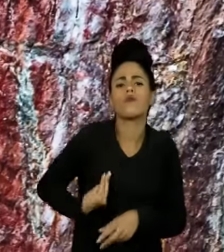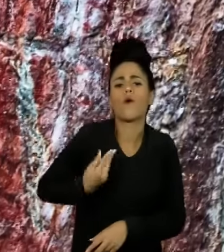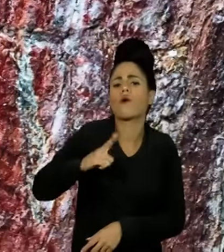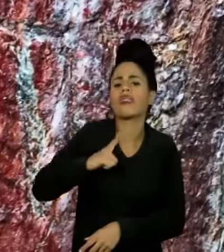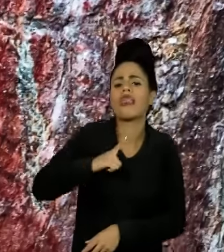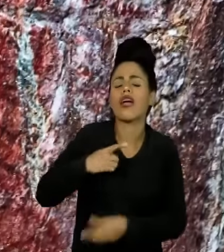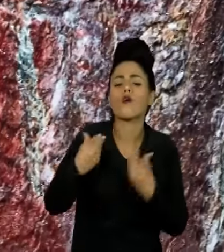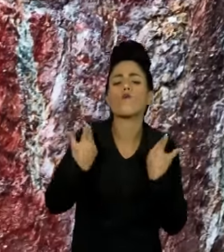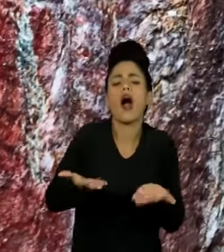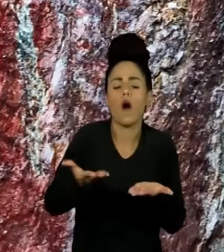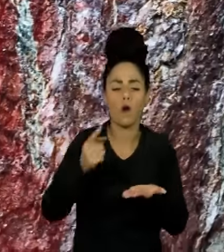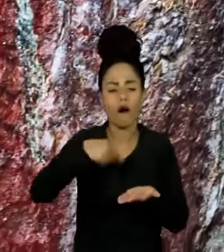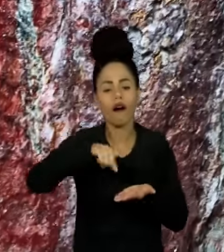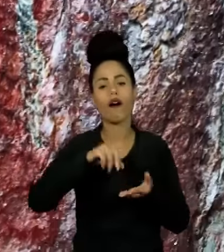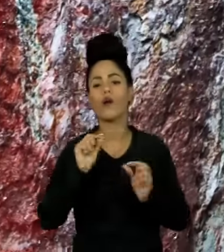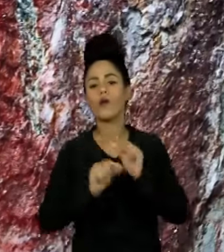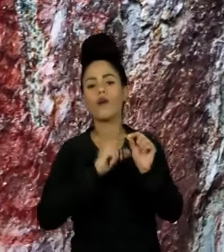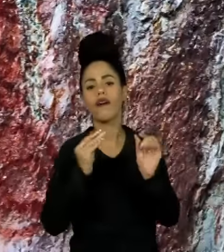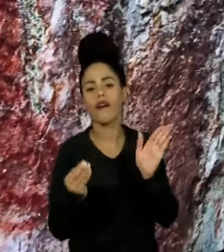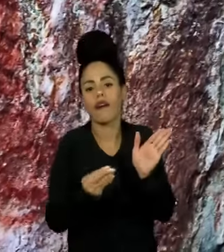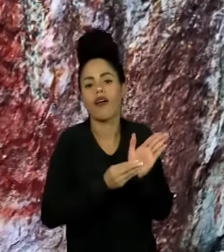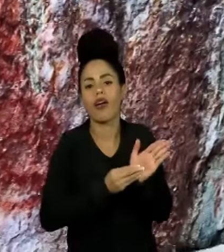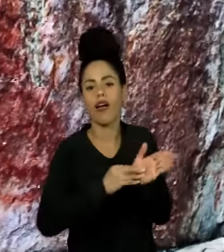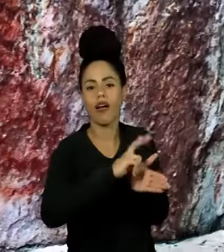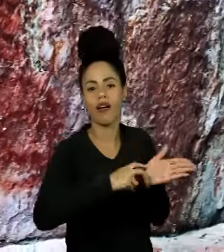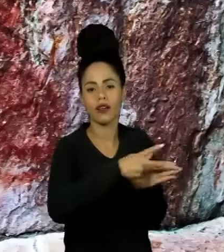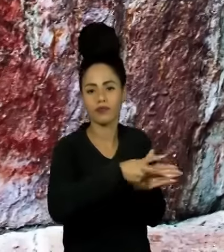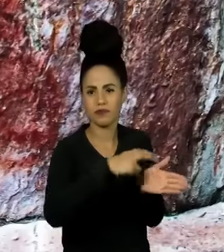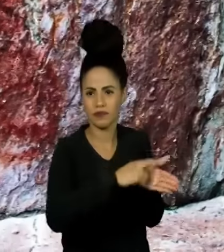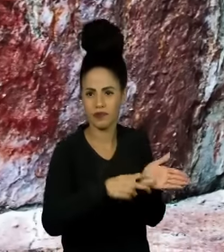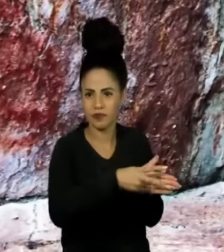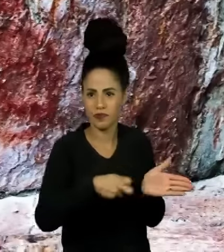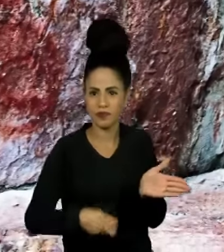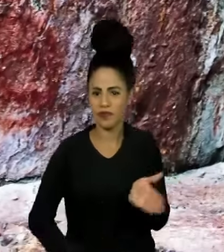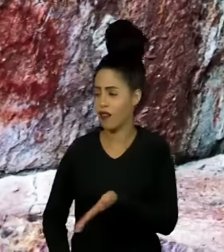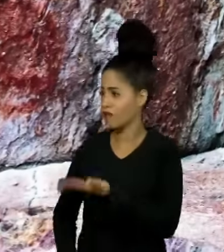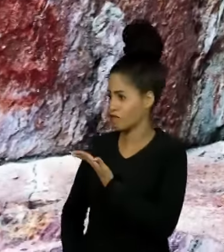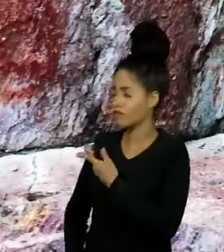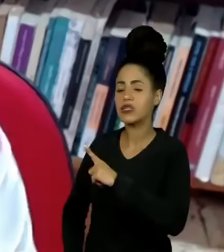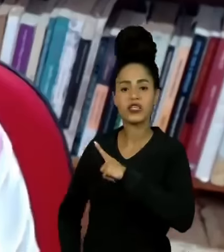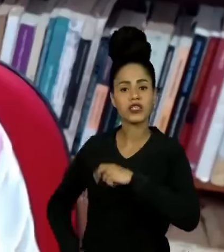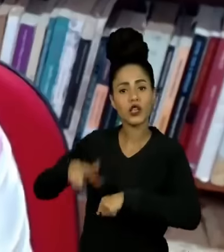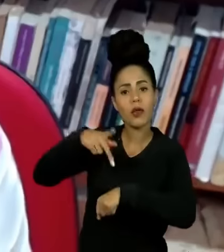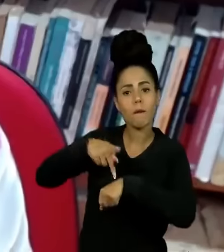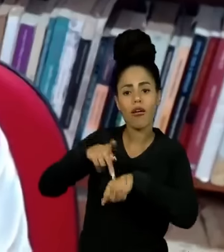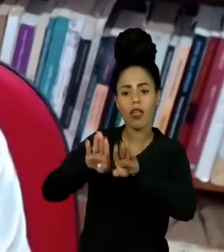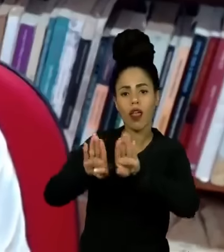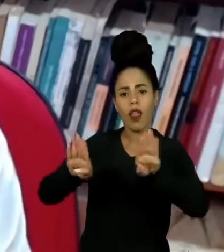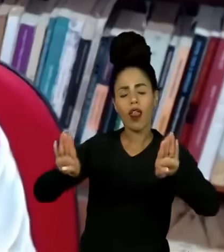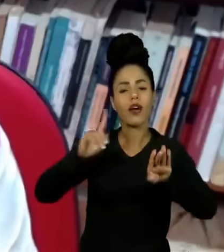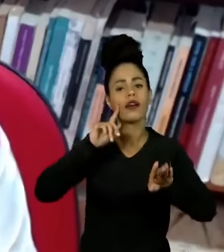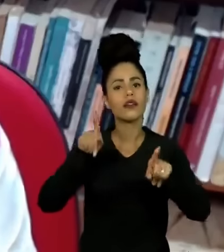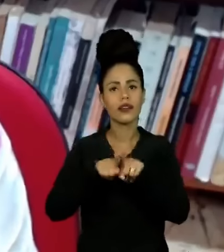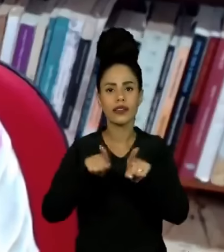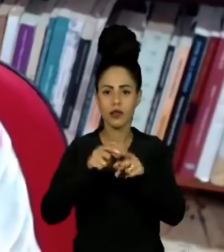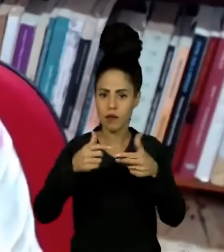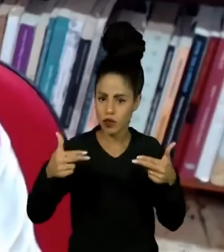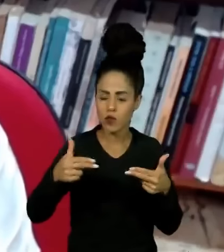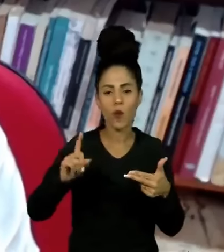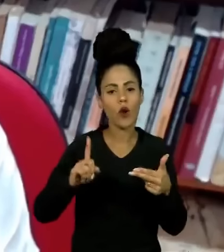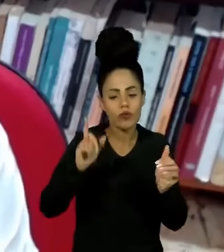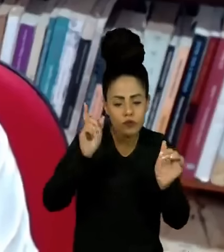vestígios que eles nos deixaram, que são as pinturas e as gravuras rupestres e também os aterros,